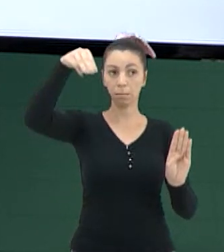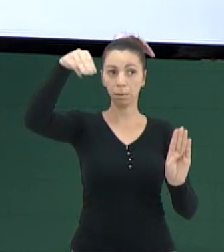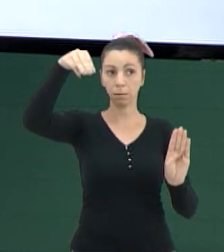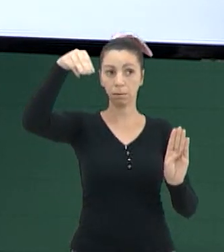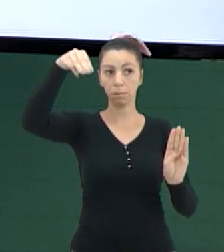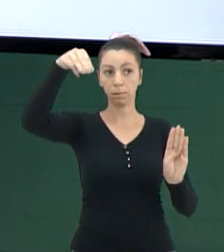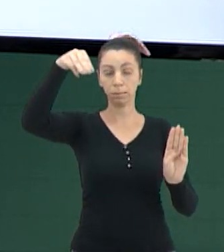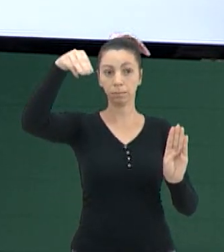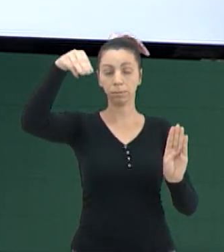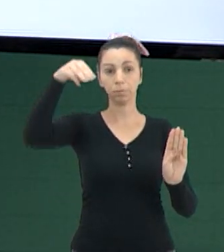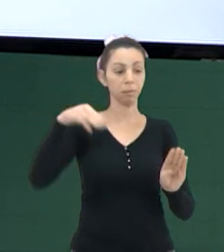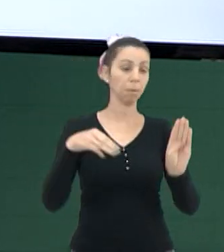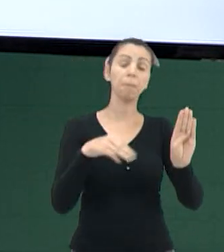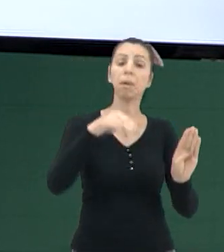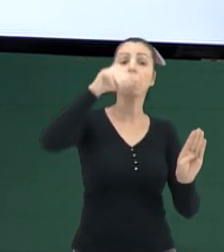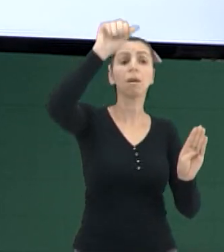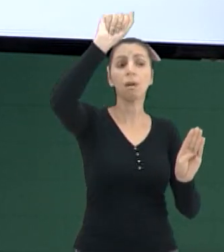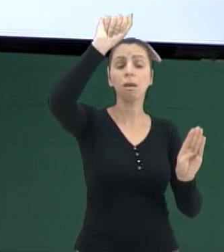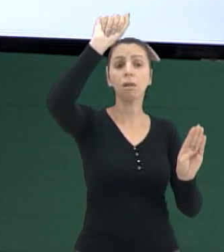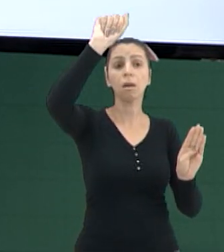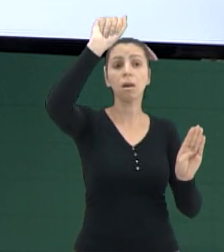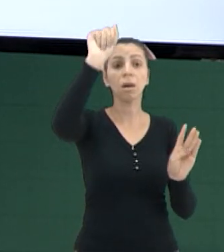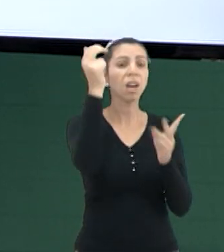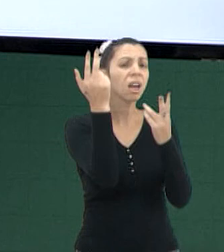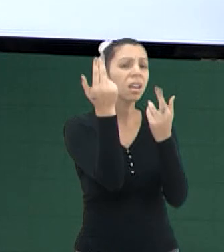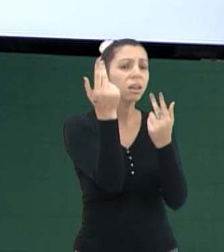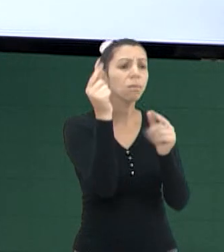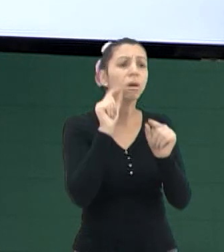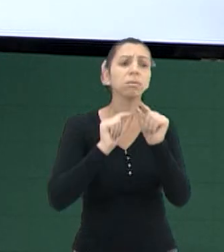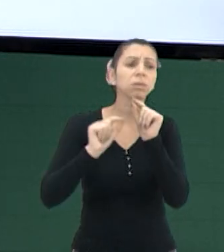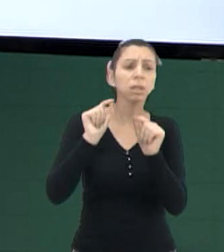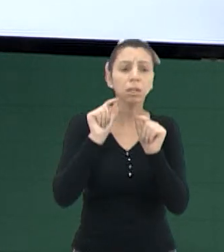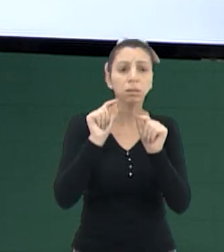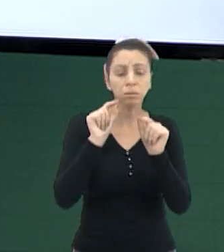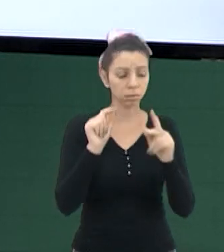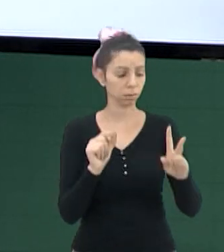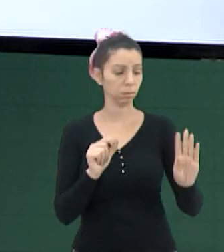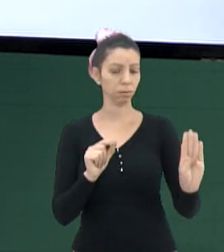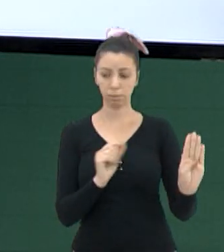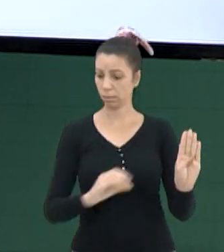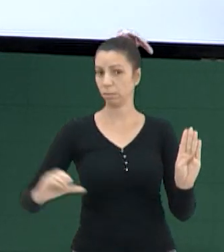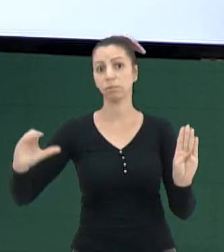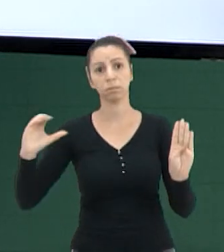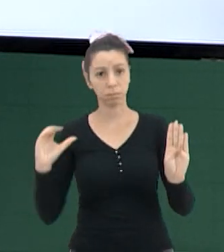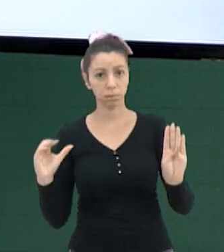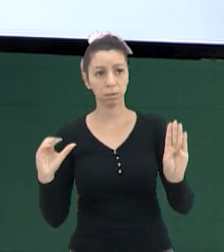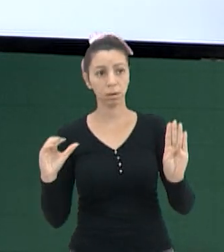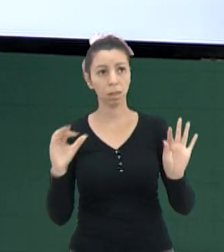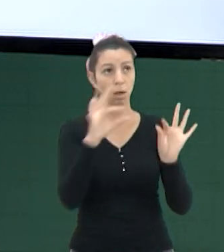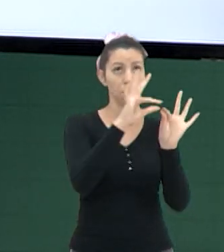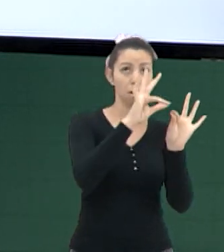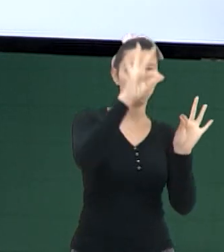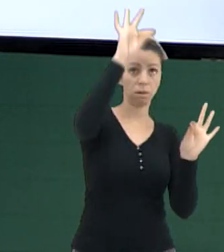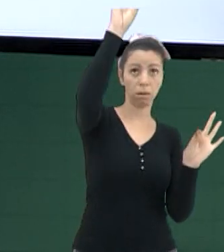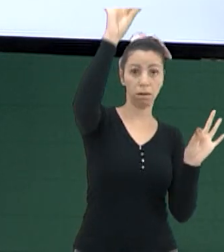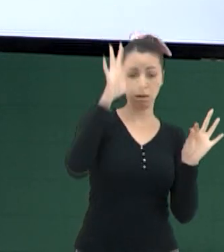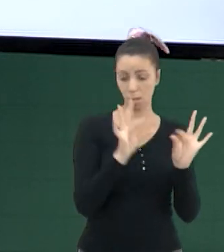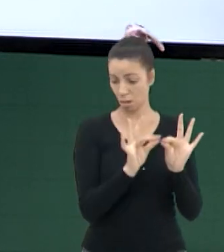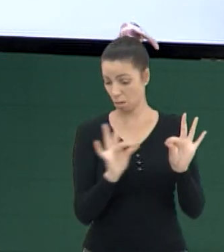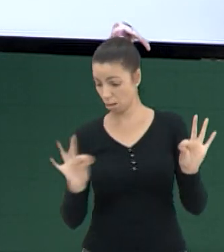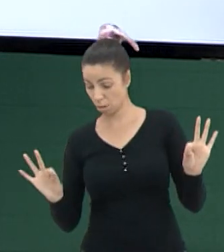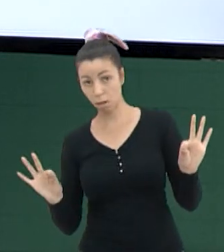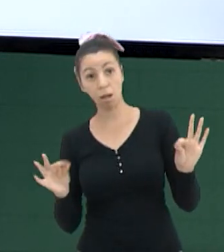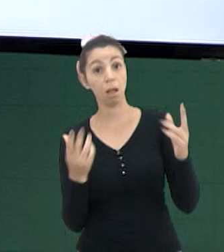lado BA, vai ser congruente ao lado BC. Olha lá, esse lado vai ser igual a este